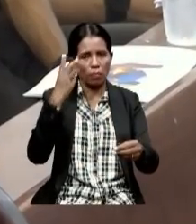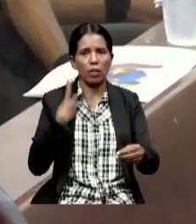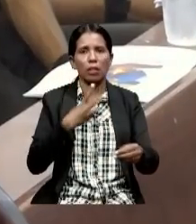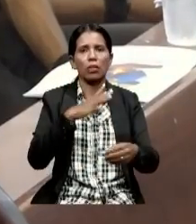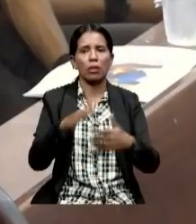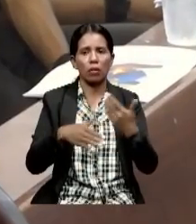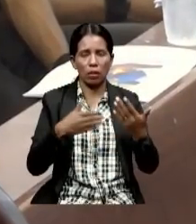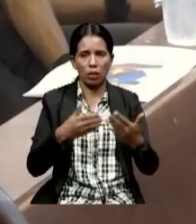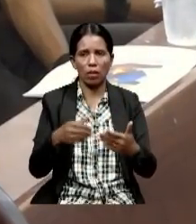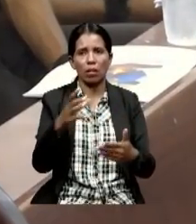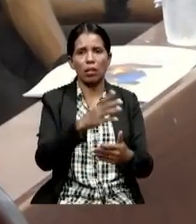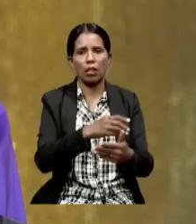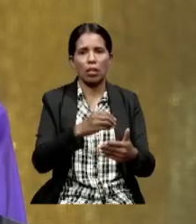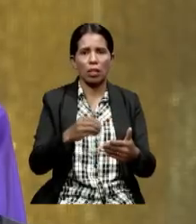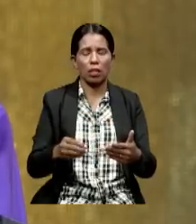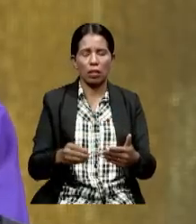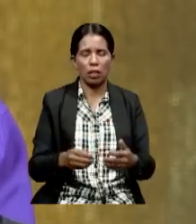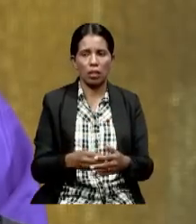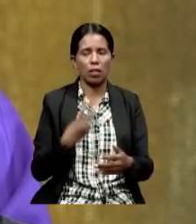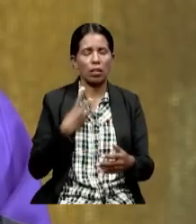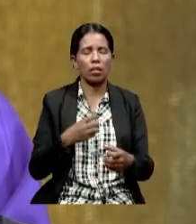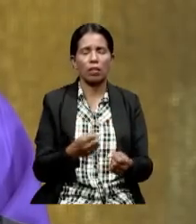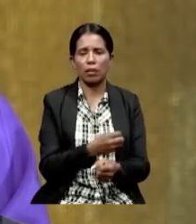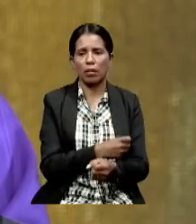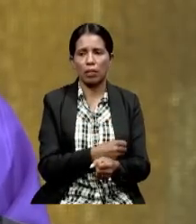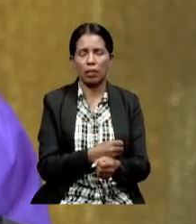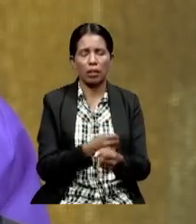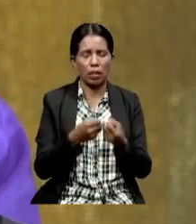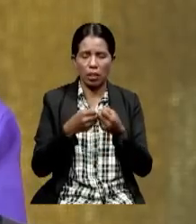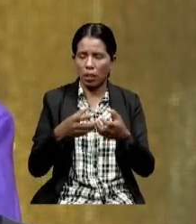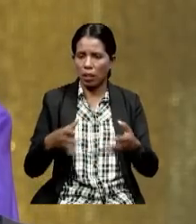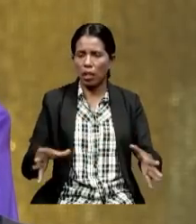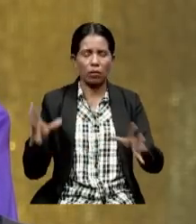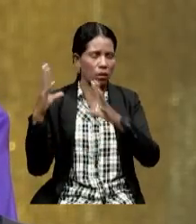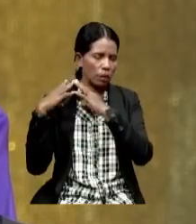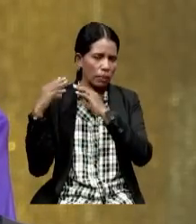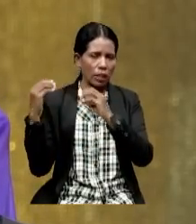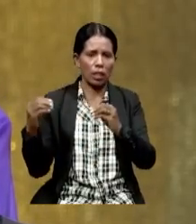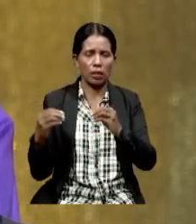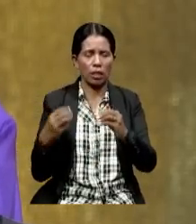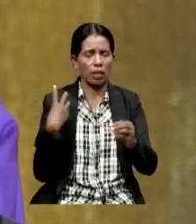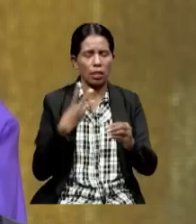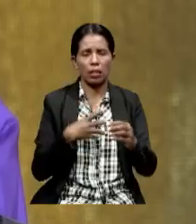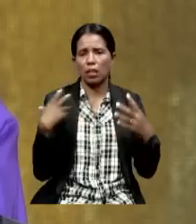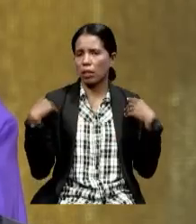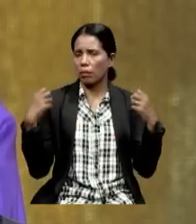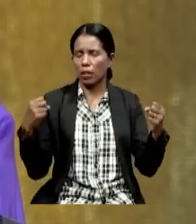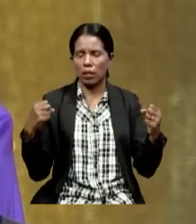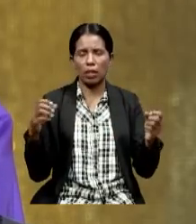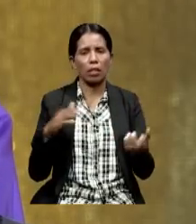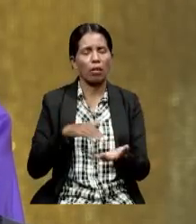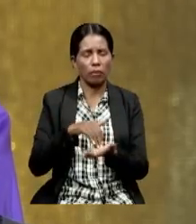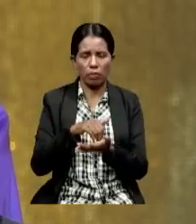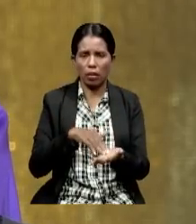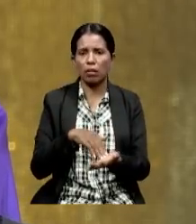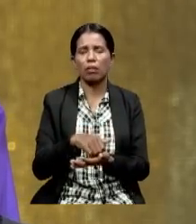veio perante a realidade da nem de lavara, lá com esperança, lá com convite, lá com